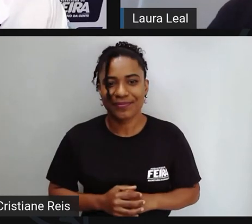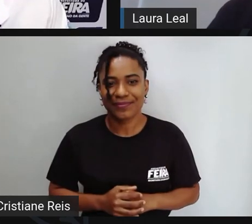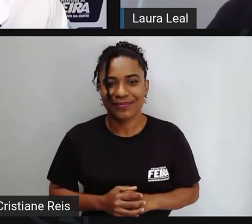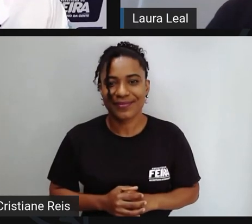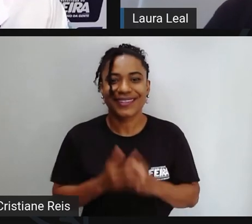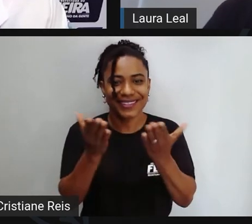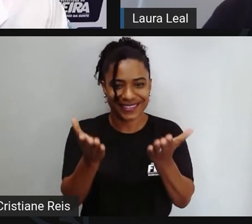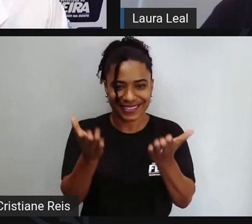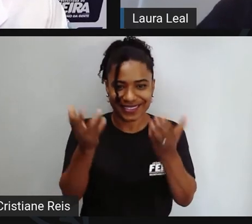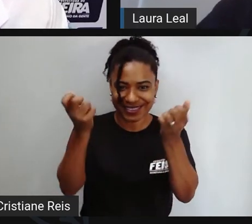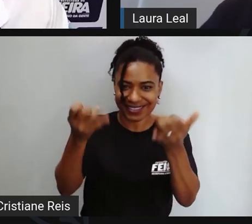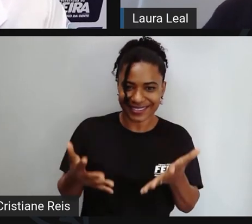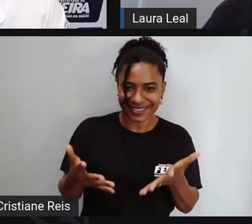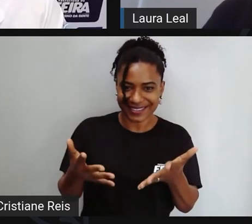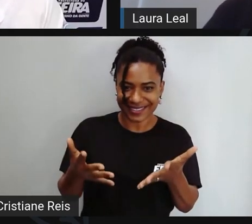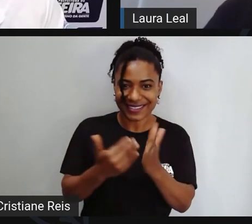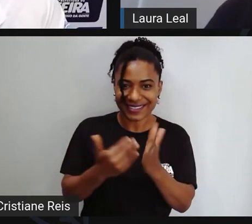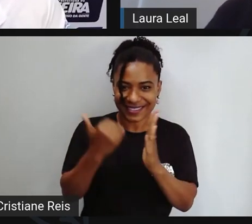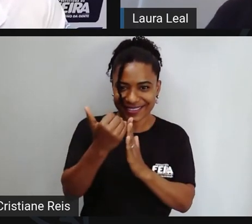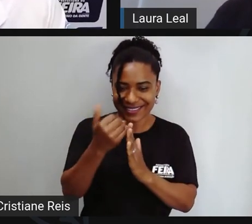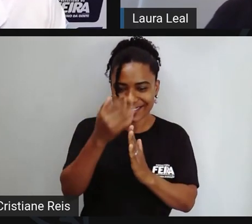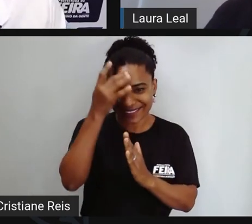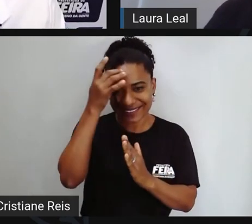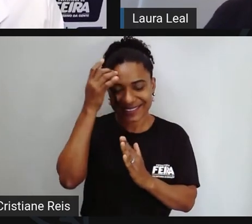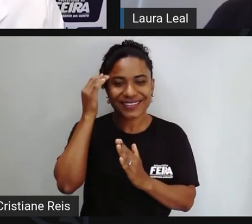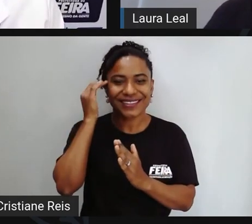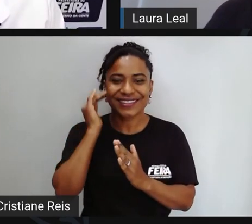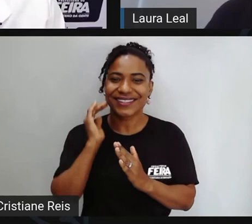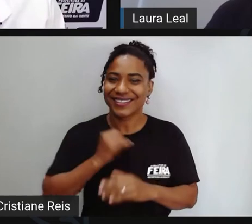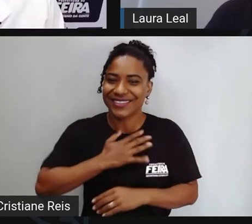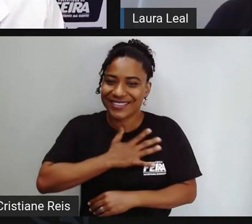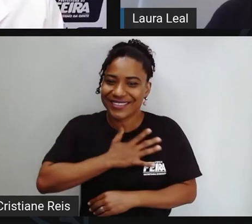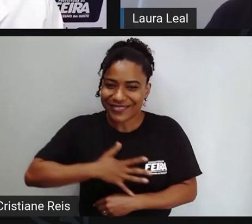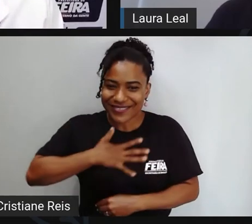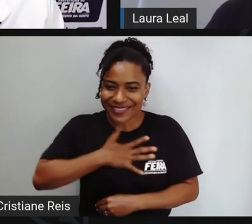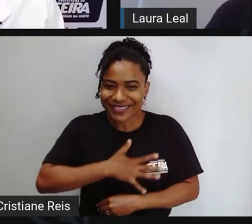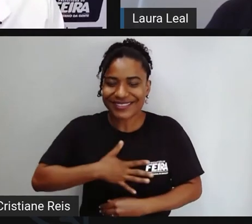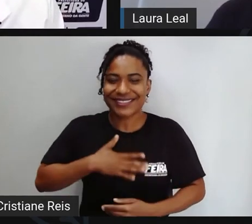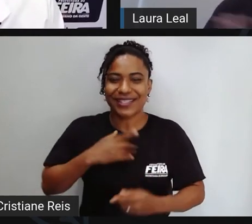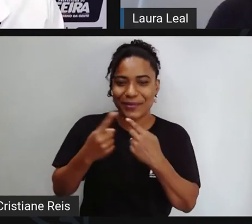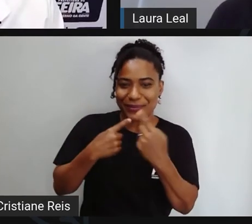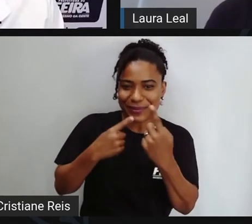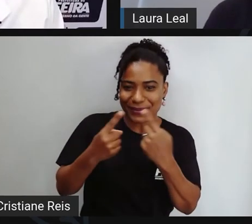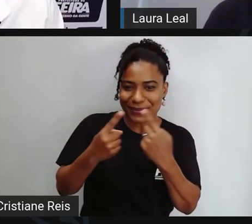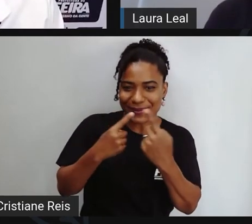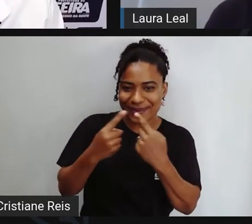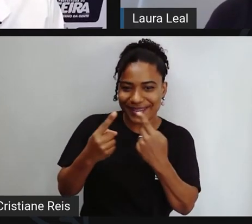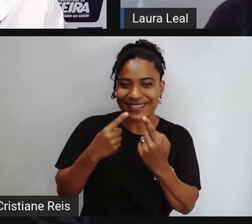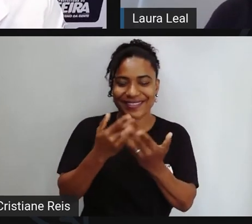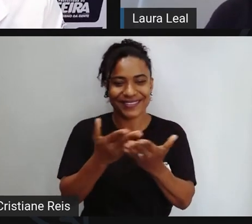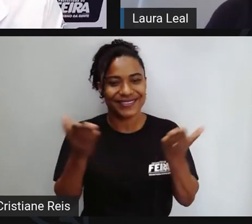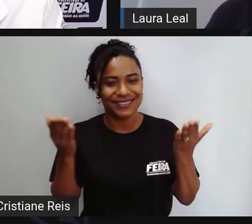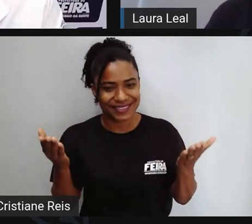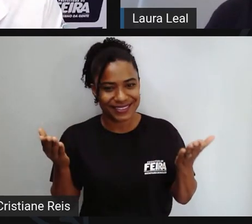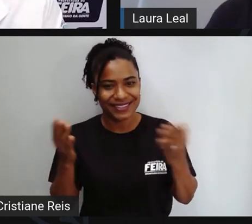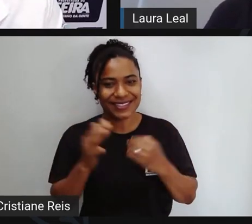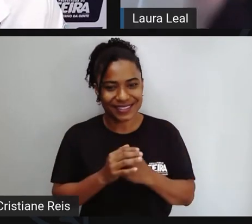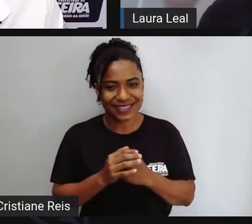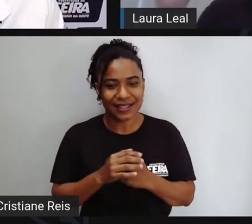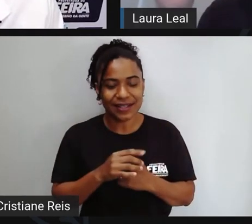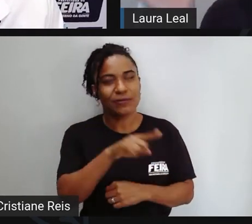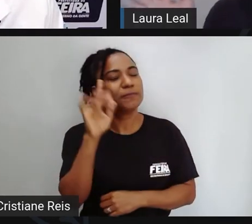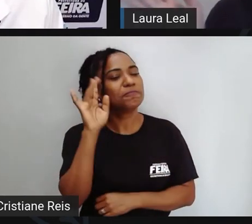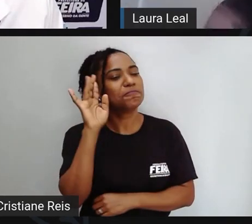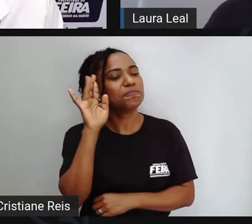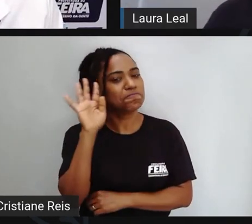pessoal? Só isso, gente. Foi um super prazer conversar com vocês. Espero que muitos de vocês tenham parado para